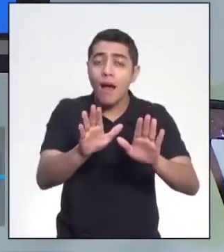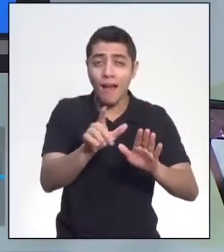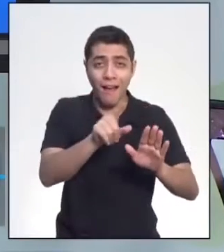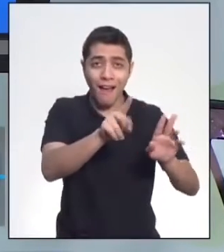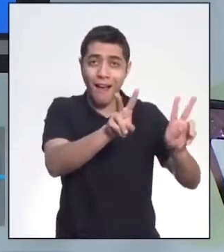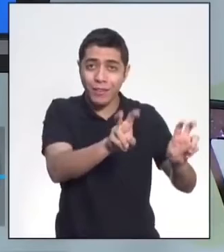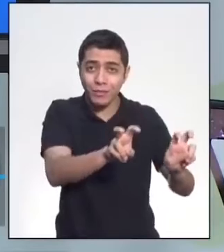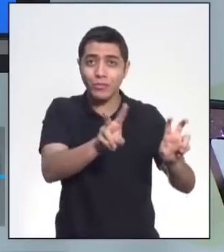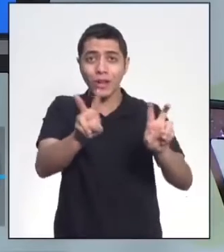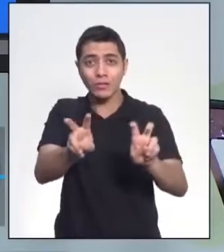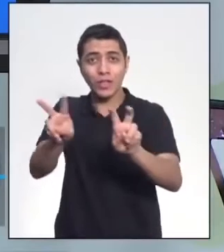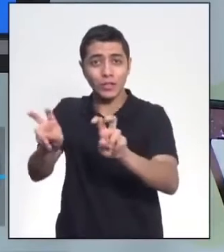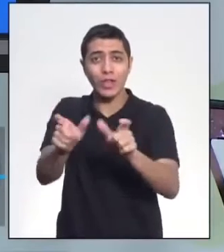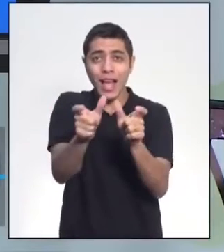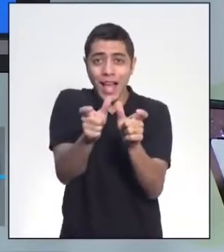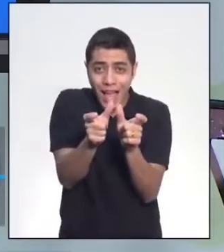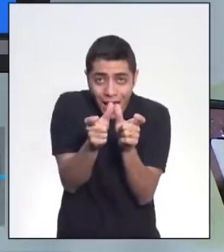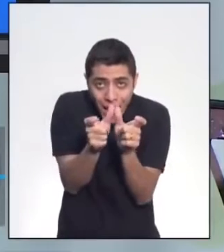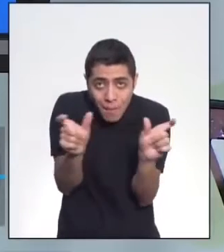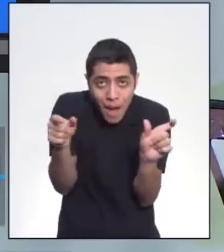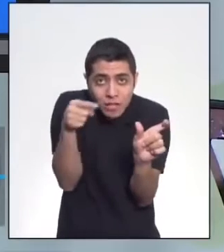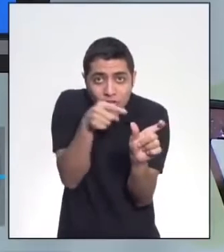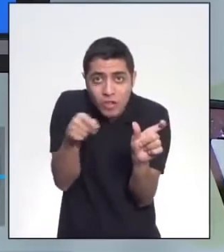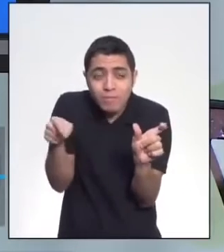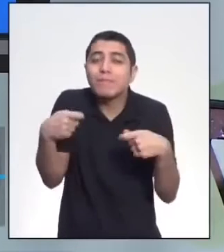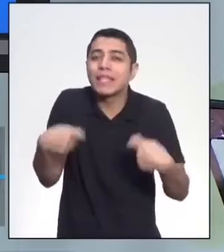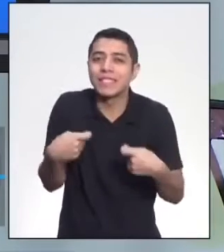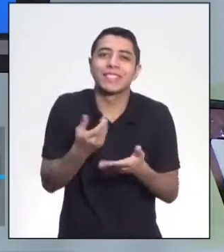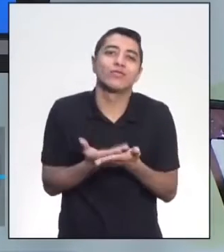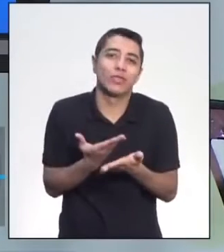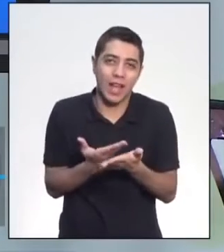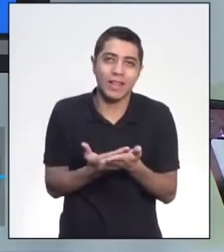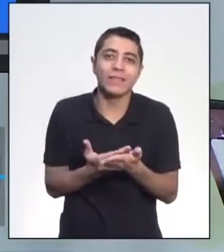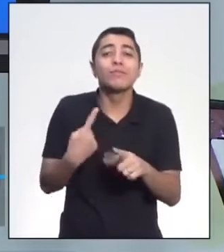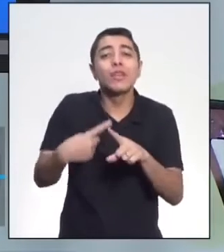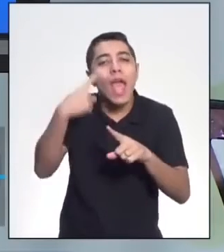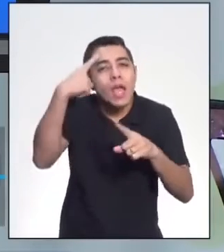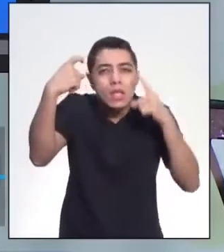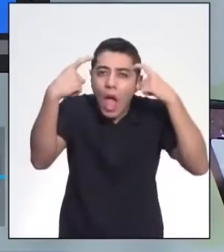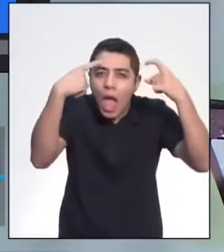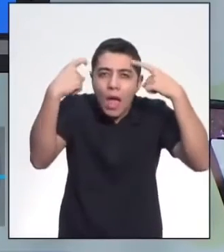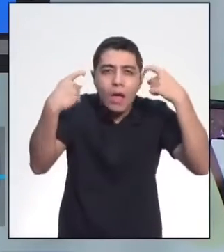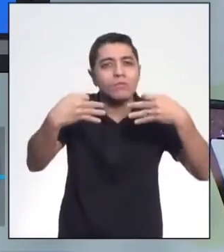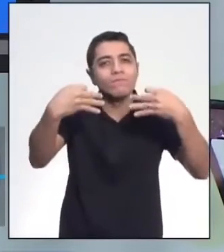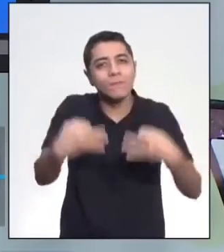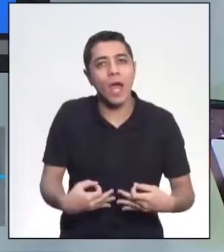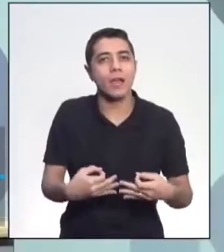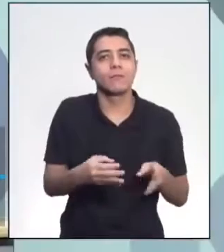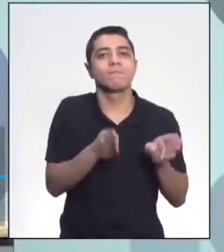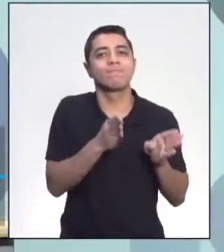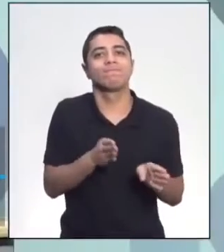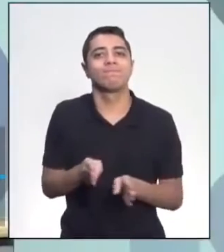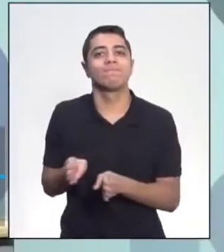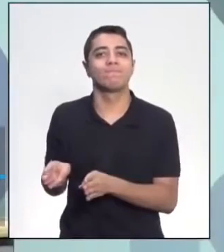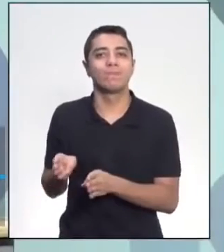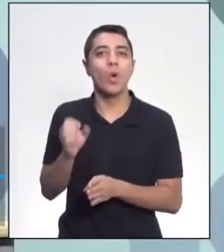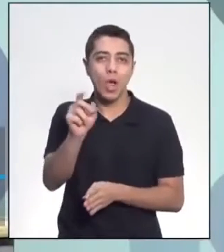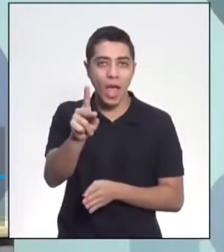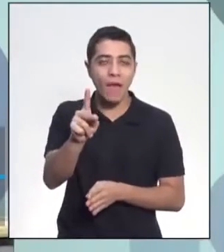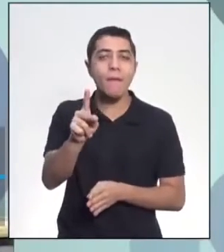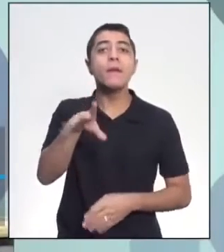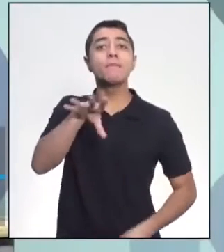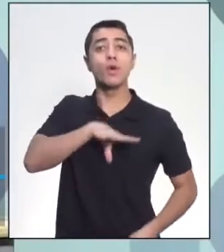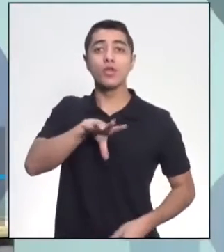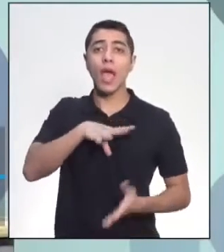elementos gramaticais para poder desenvolver de maneira adequada as nossas ideias. É sempre bacana isso. Sempre os dois lados da aula de língua portuguesa, não